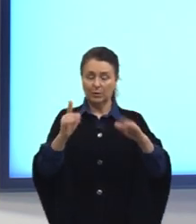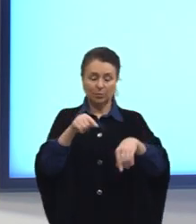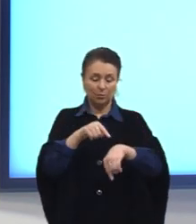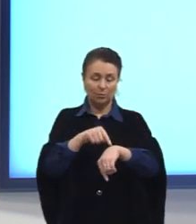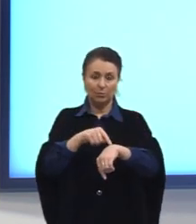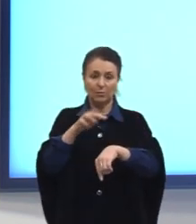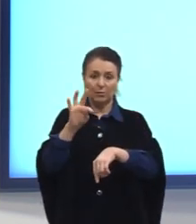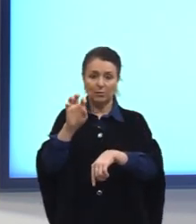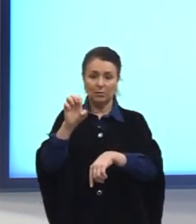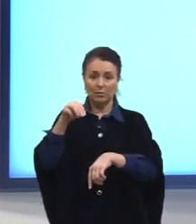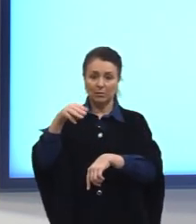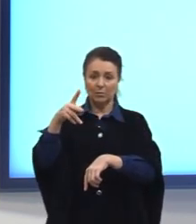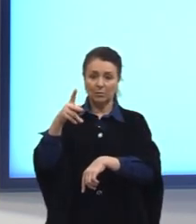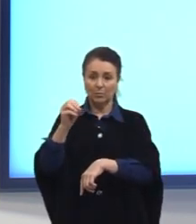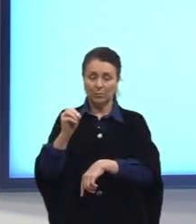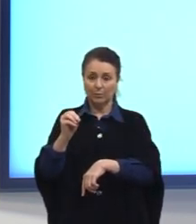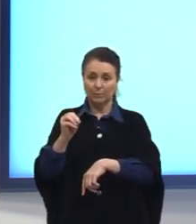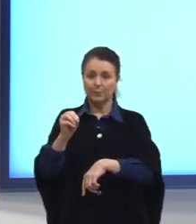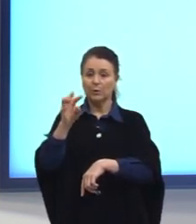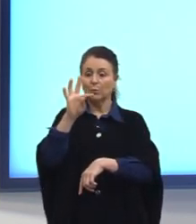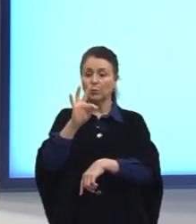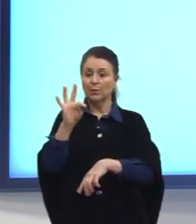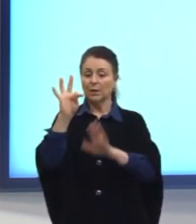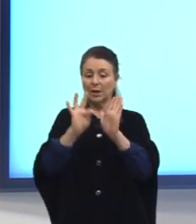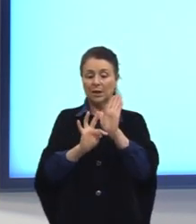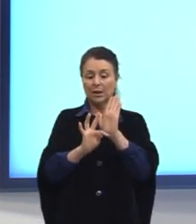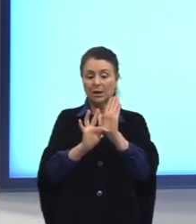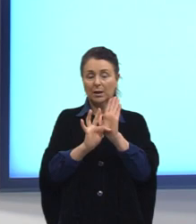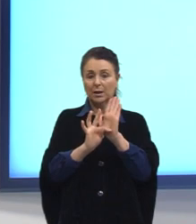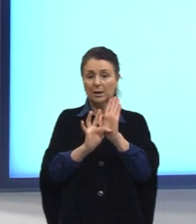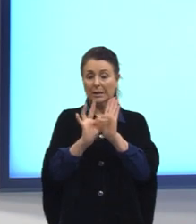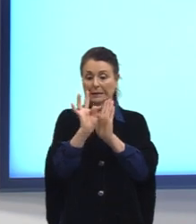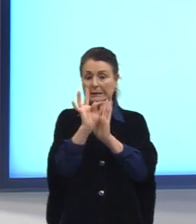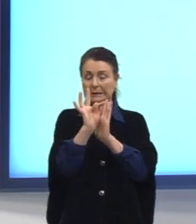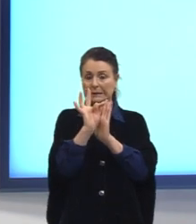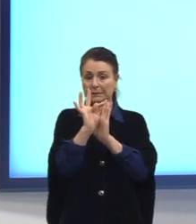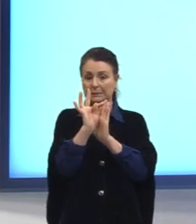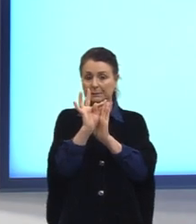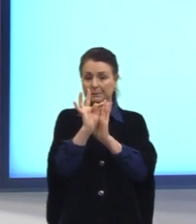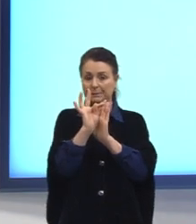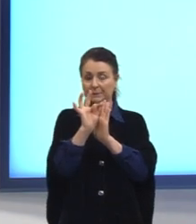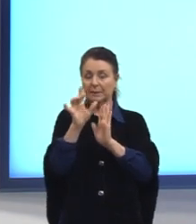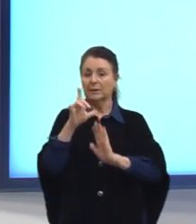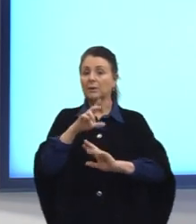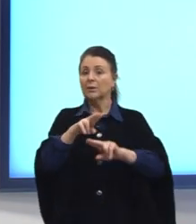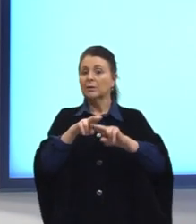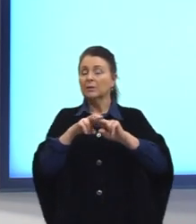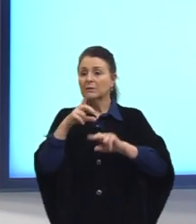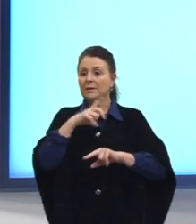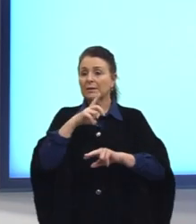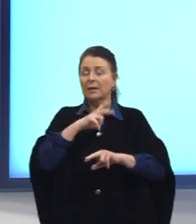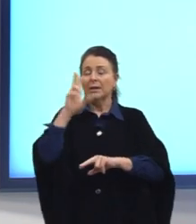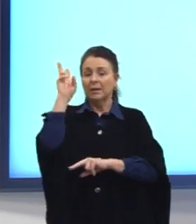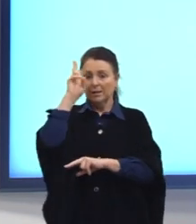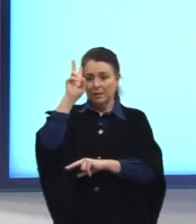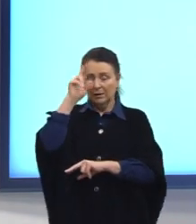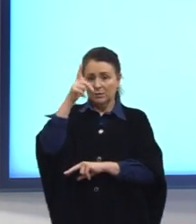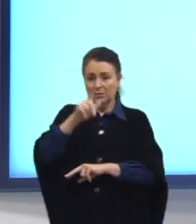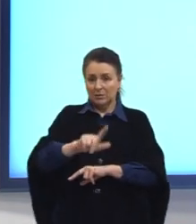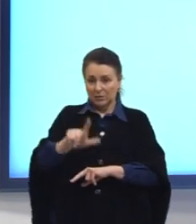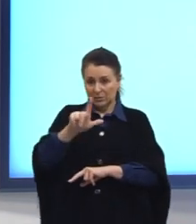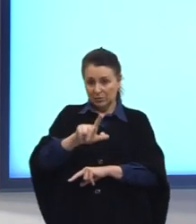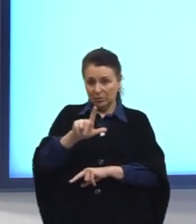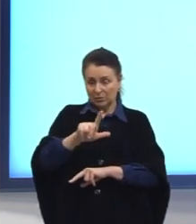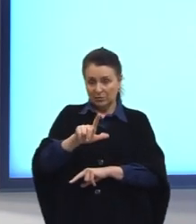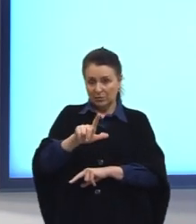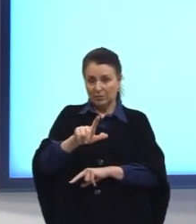né específico com a letra T maiúscula certo Por isso então né Relembrando de novo é vamos lamber